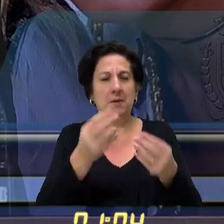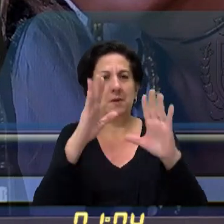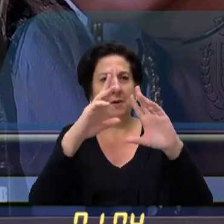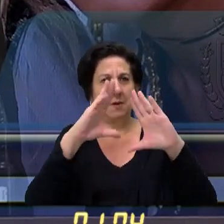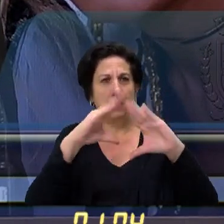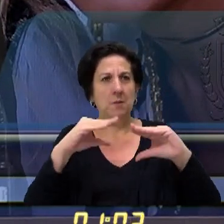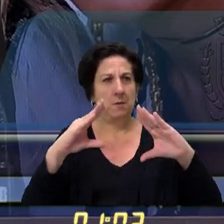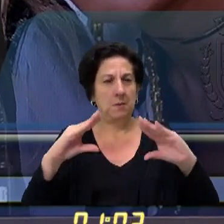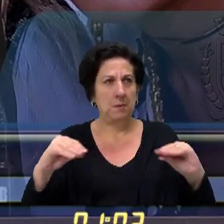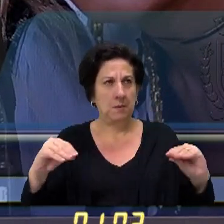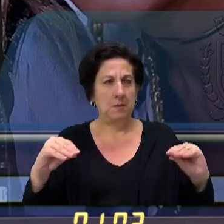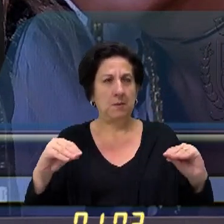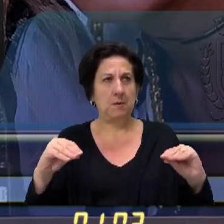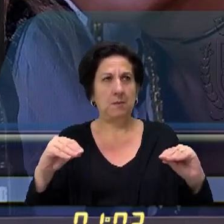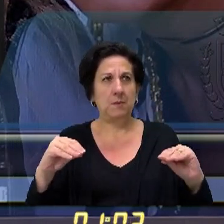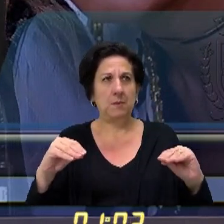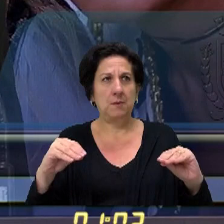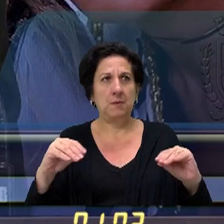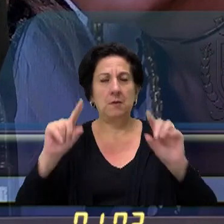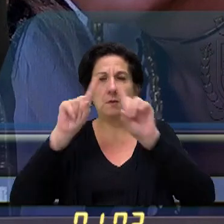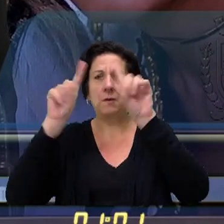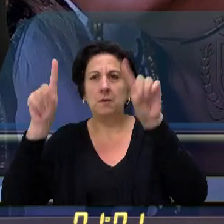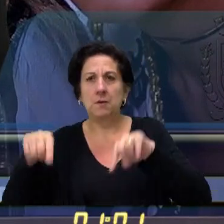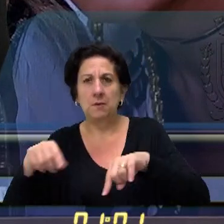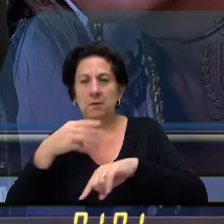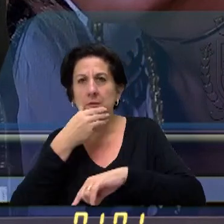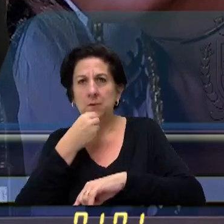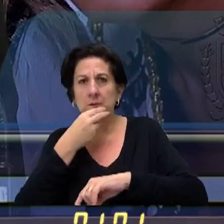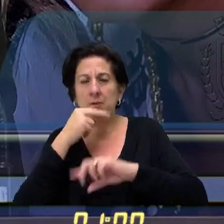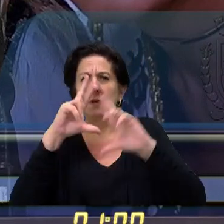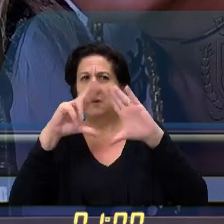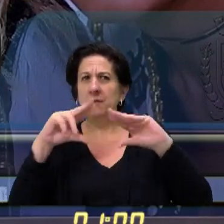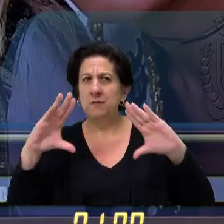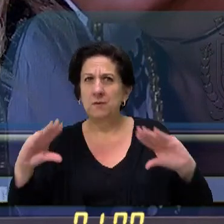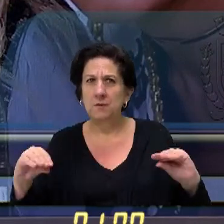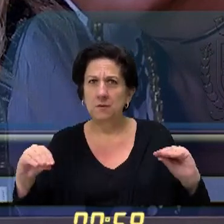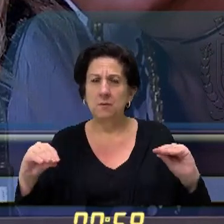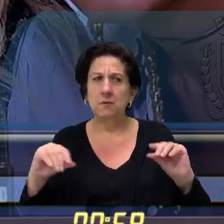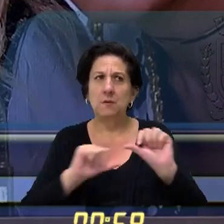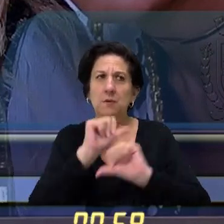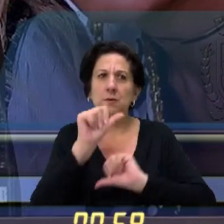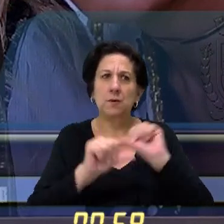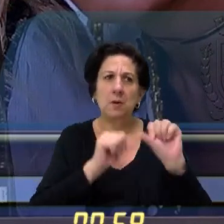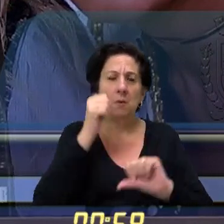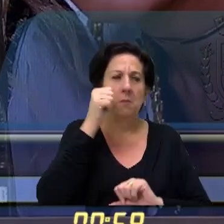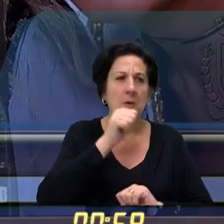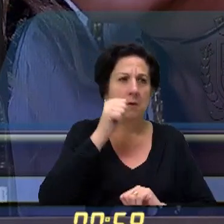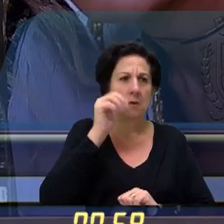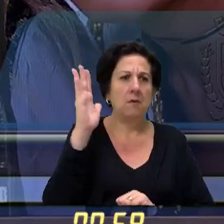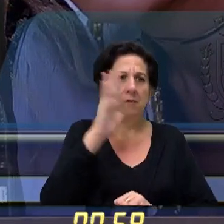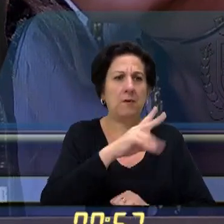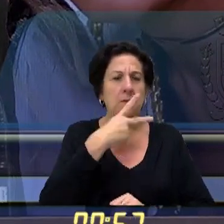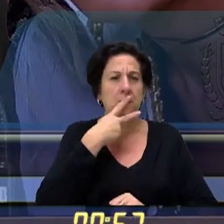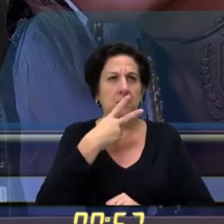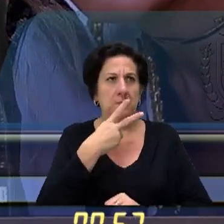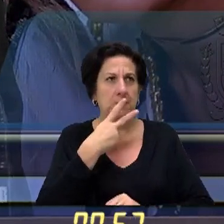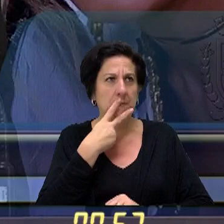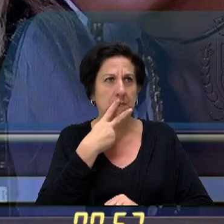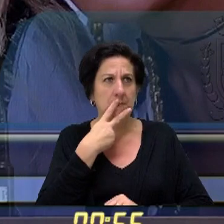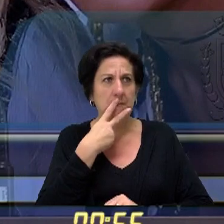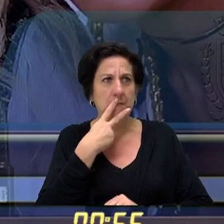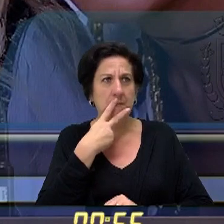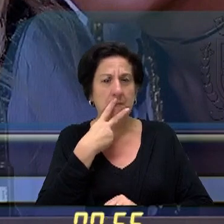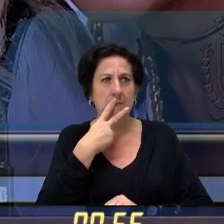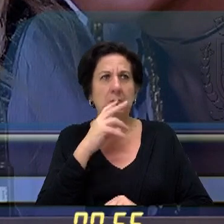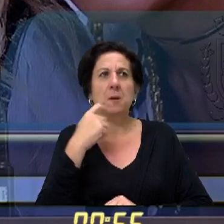Rio Pardo e um servidor que é cedido para o município de Rio Pardo e em troca uma servidora que vem para o município de Santa Cruz do Sul.